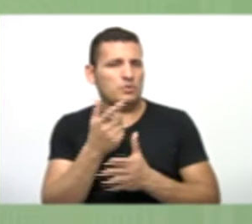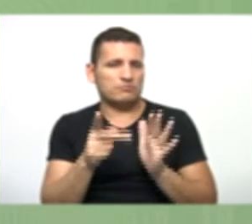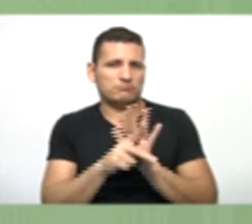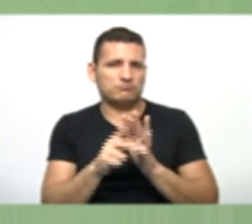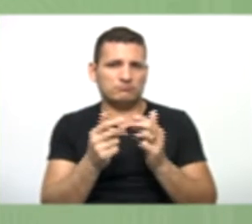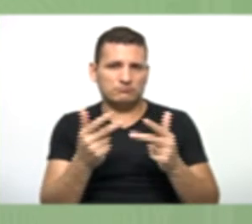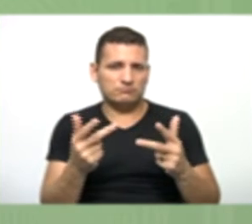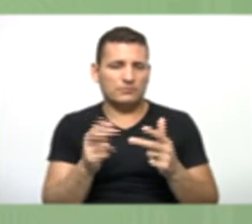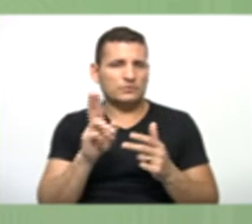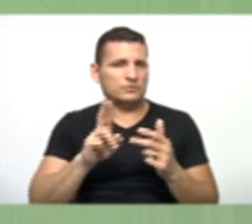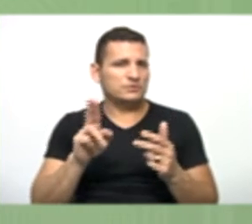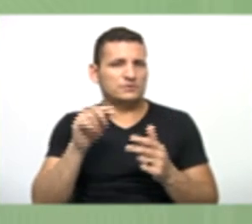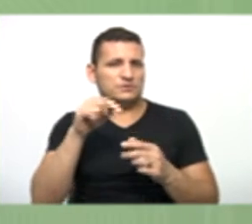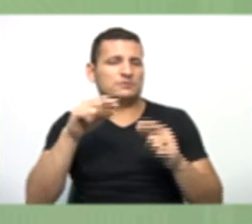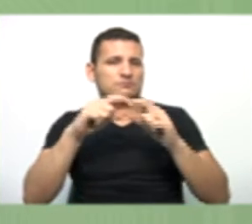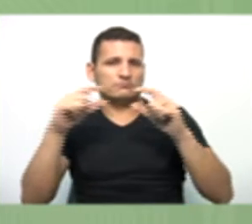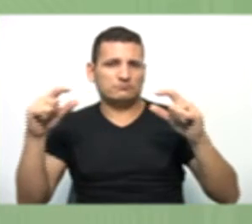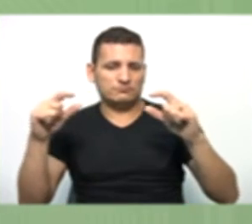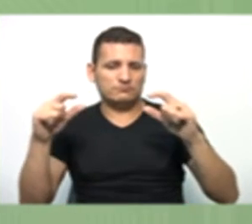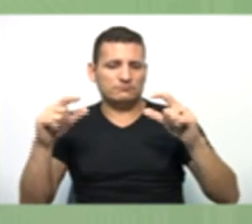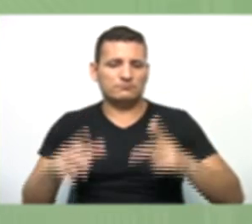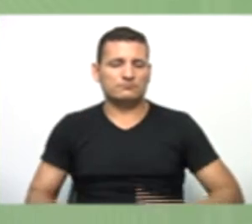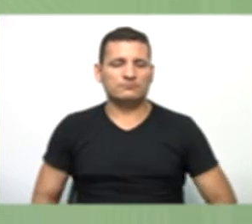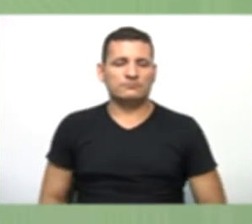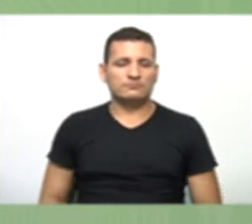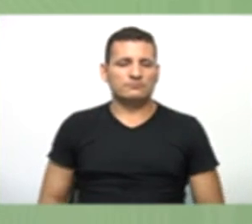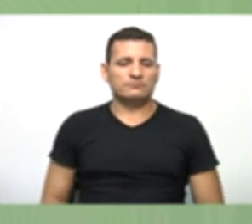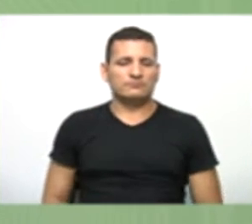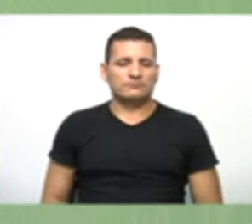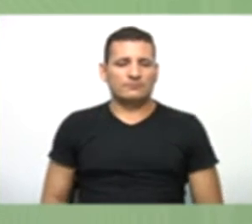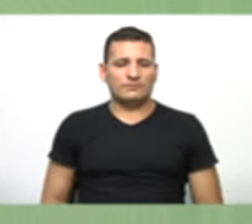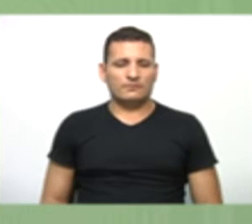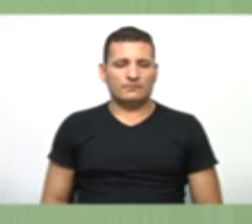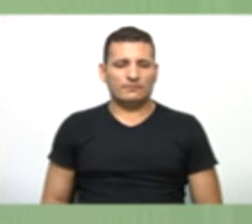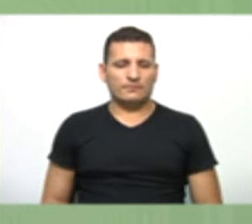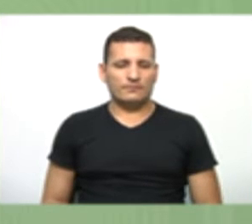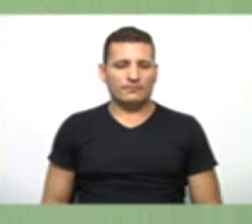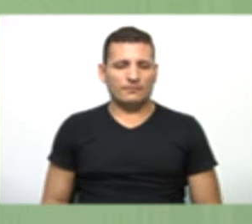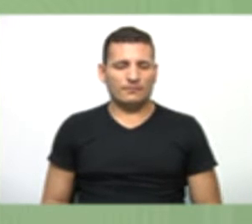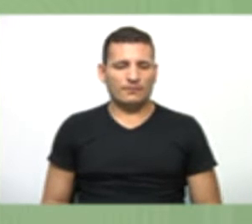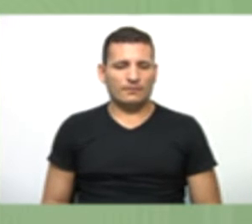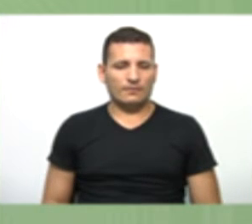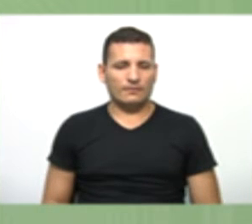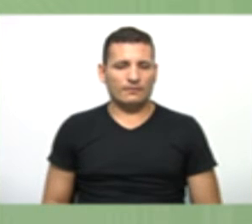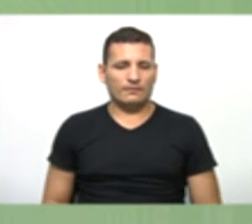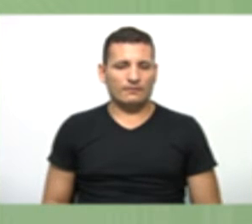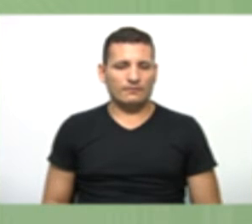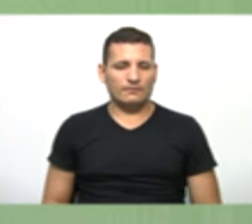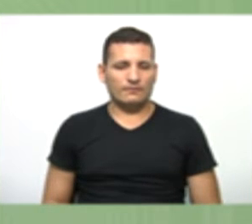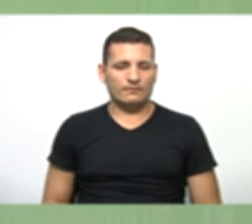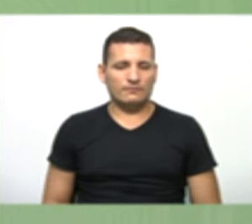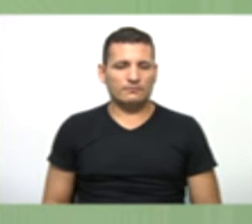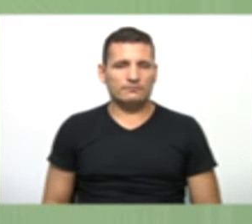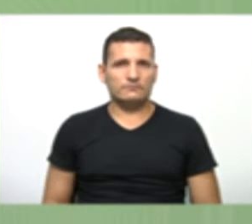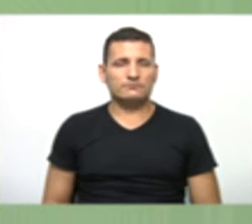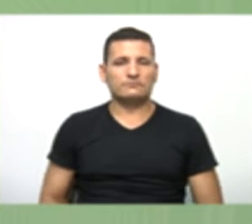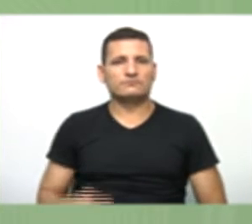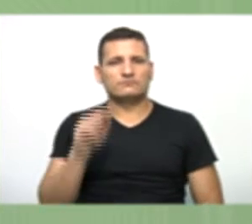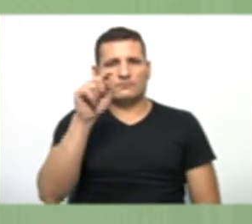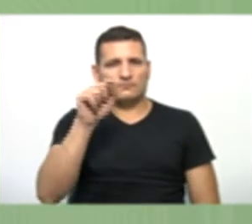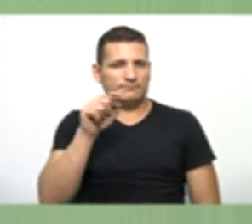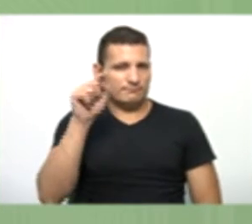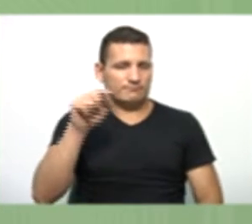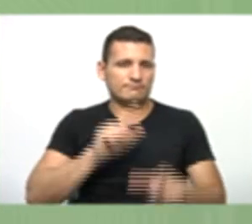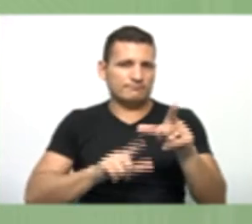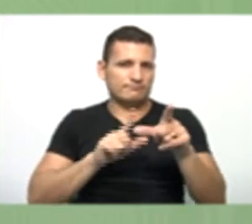a gente utiliza essa equação aqui, ok? A gente vai utilizar essa equação, onde cada letrinha dessa